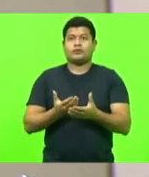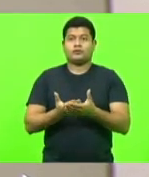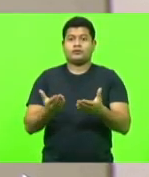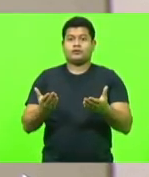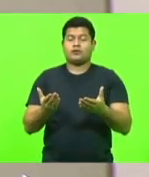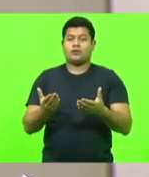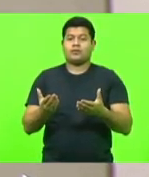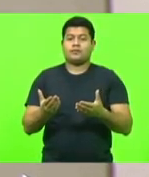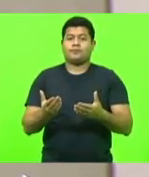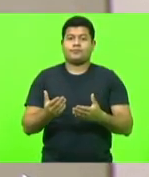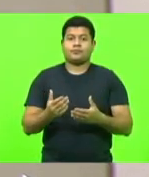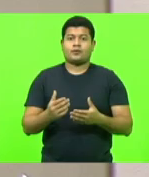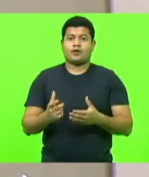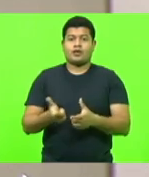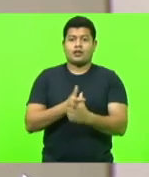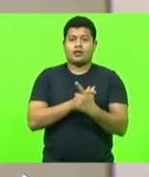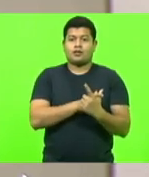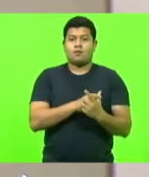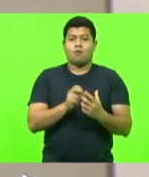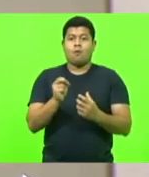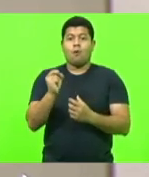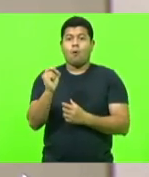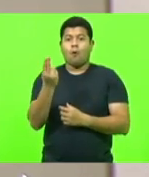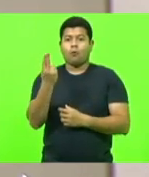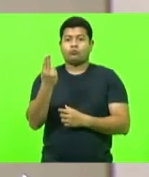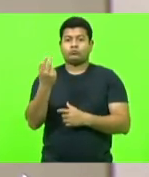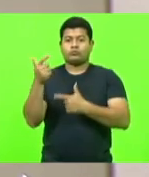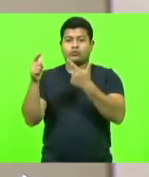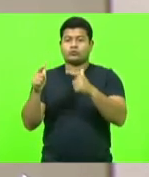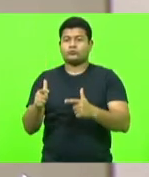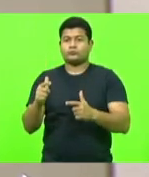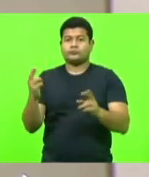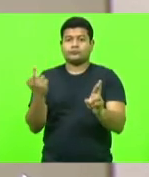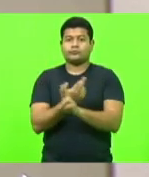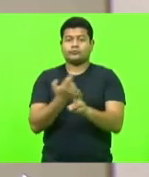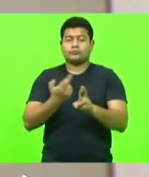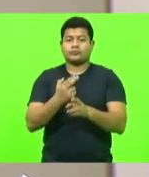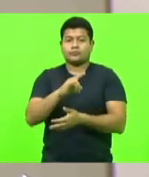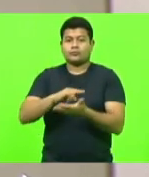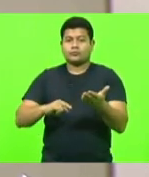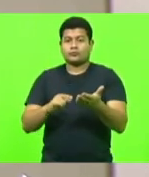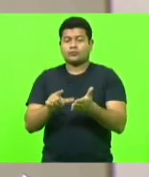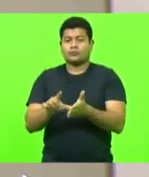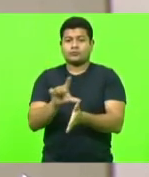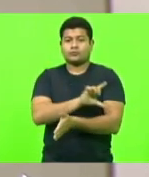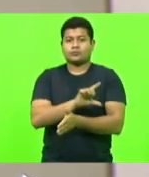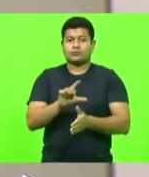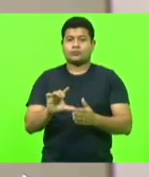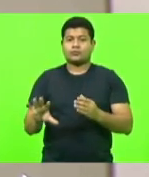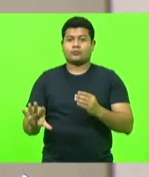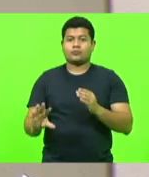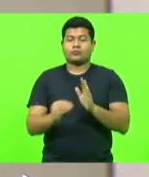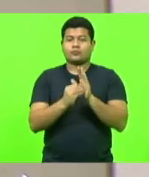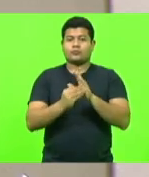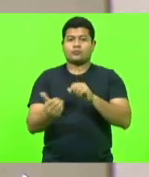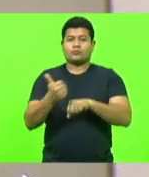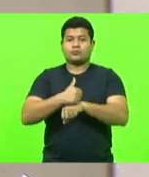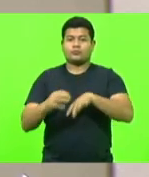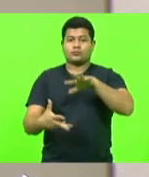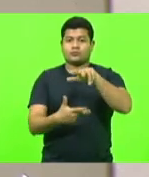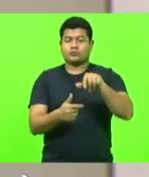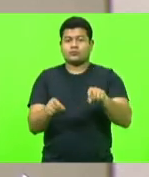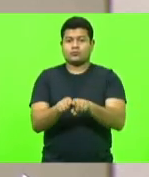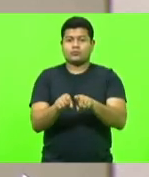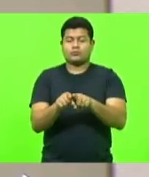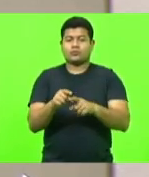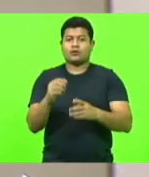débitos pendentes ou quaisquer outros encargos relacionados a contratos anteriores, com emenda substitutiva global e pareceres